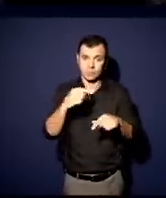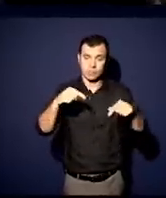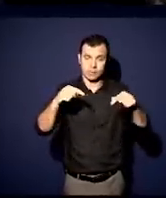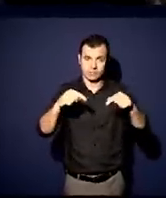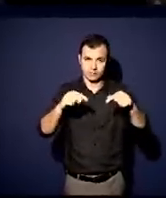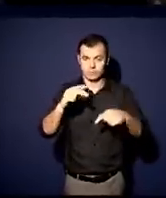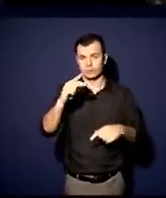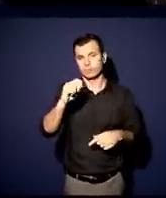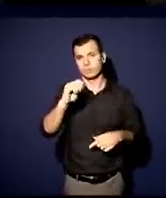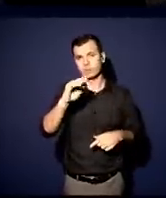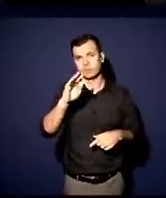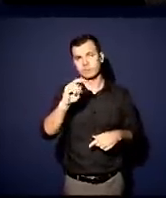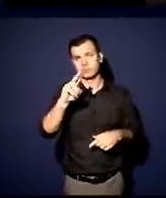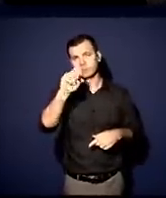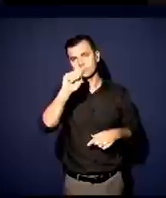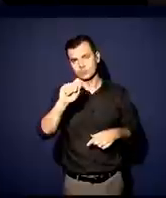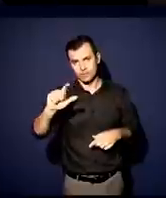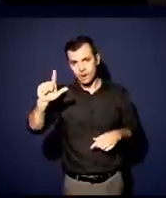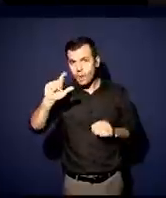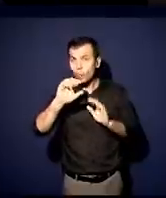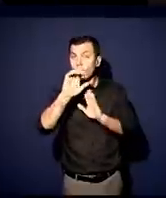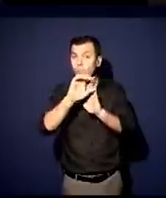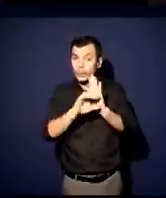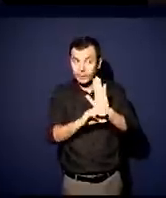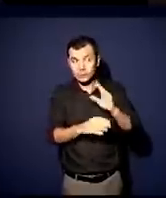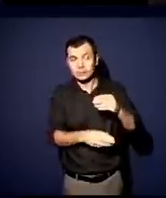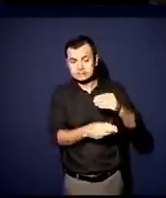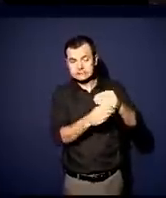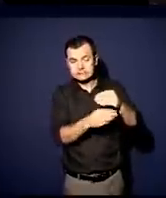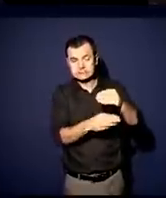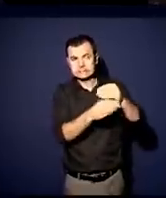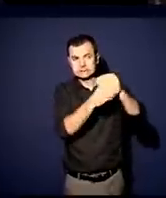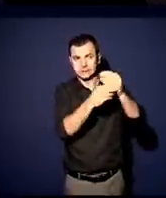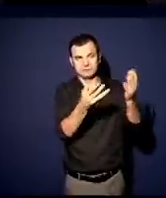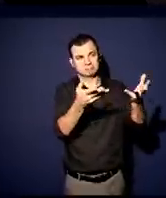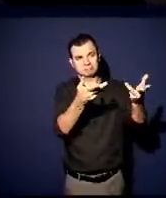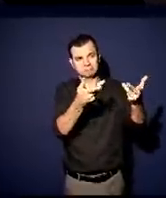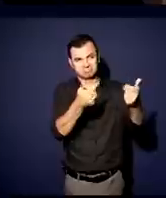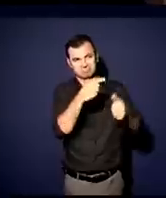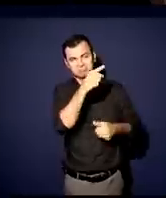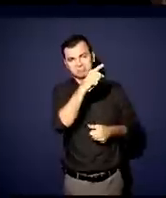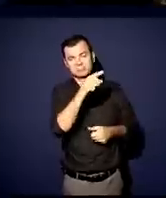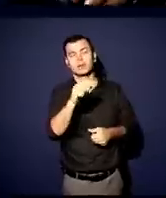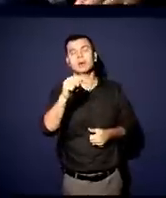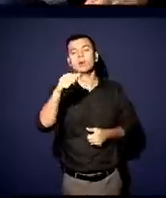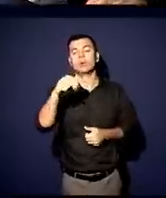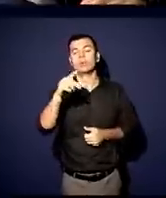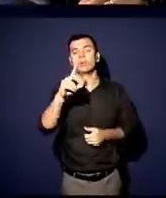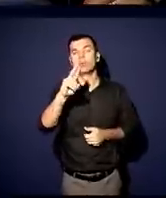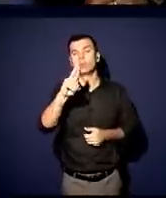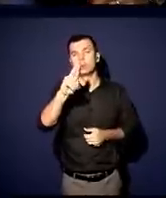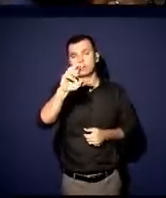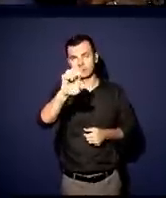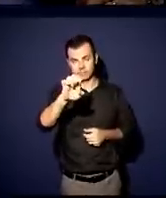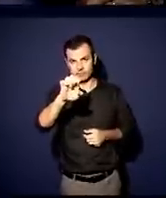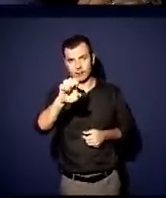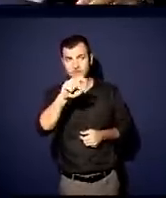adicionar, certamente se adicionou o currículo maravilhoso do André. André, você que talvez de todos nós é